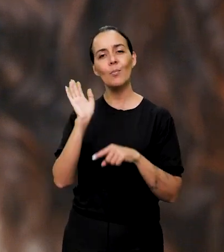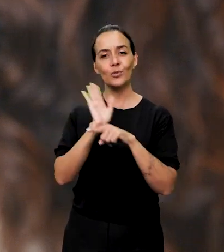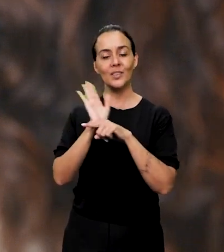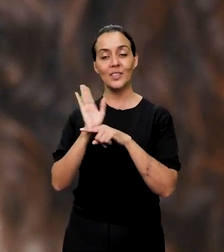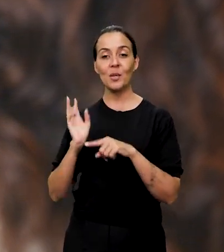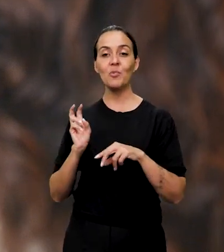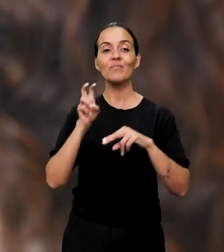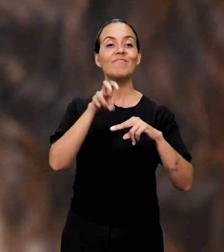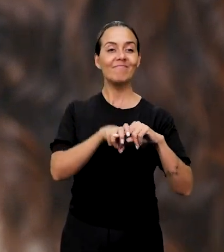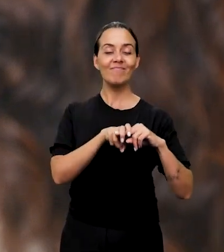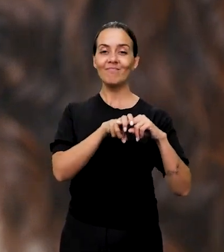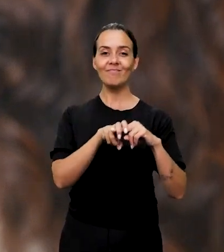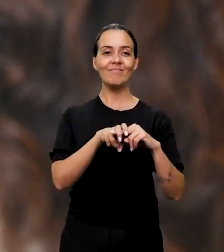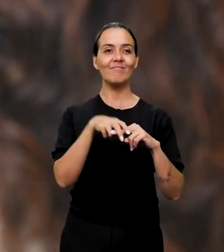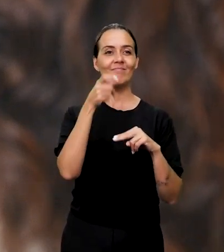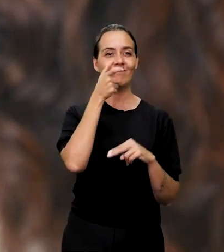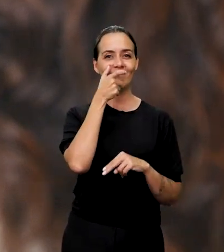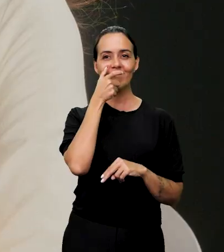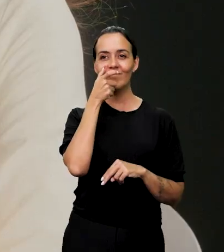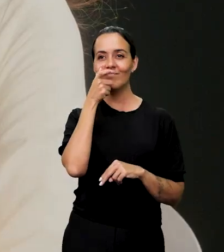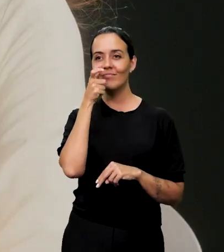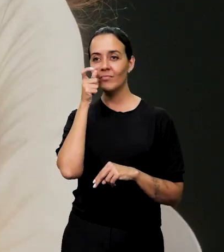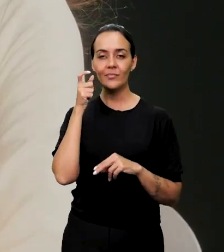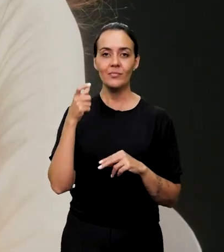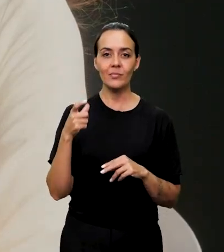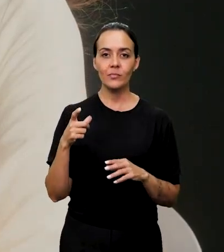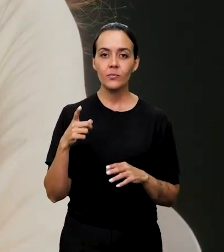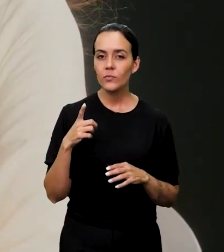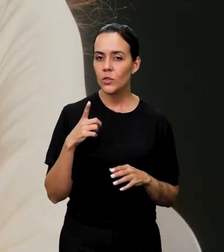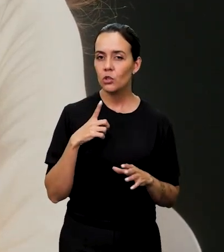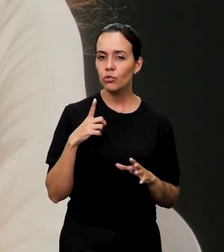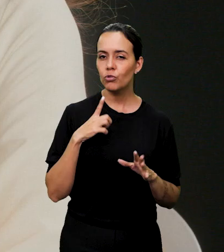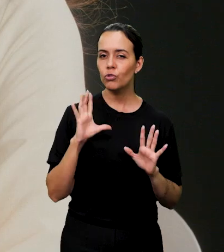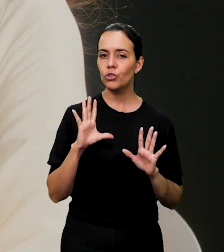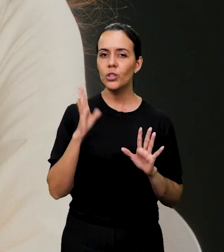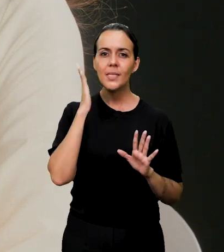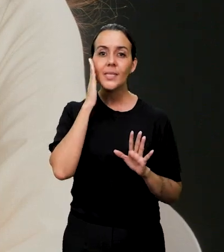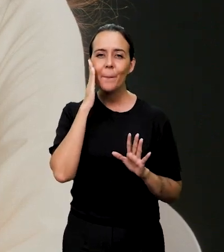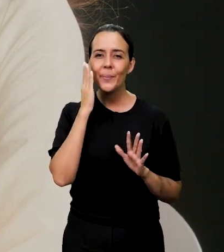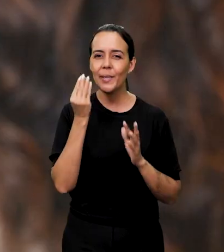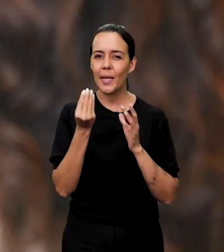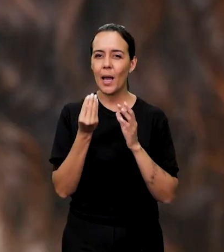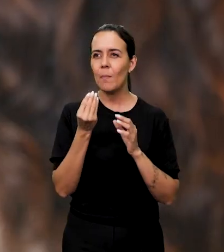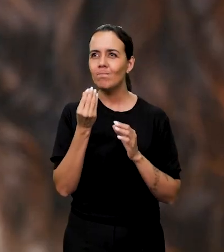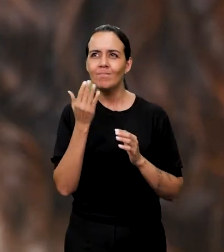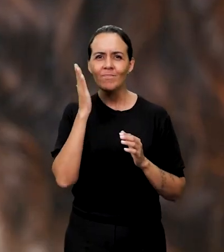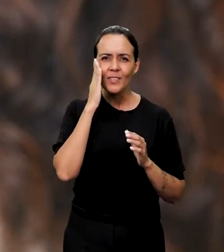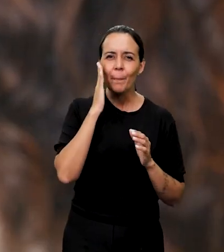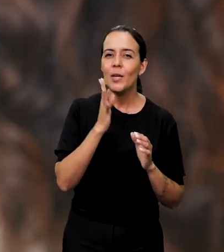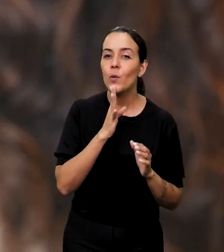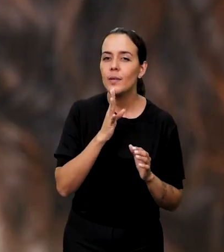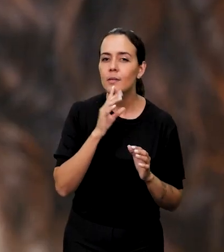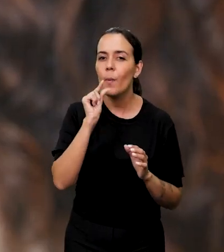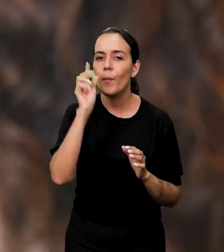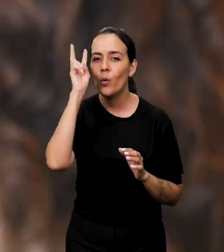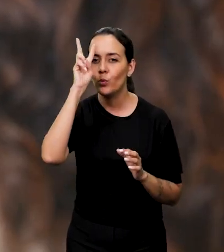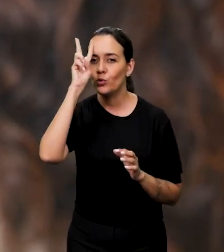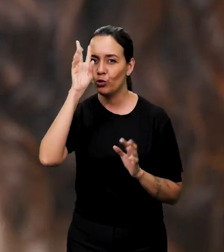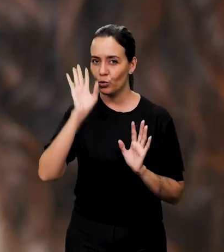Aí tá passando tal filme, não era tão dirigido. É verdade. Isso tinha uma margem do que pode acontecer. E eu sinto que essa